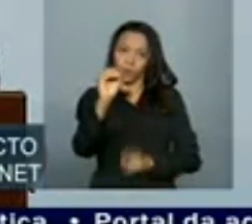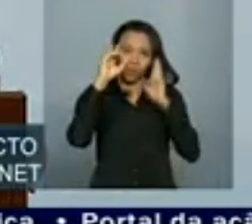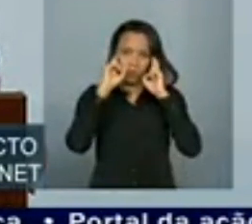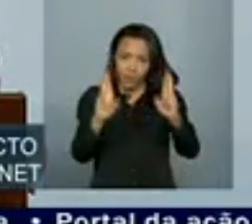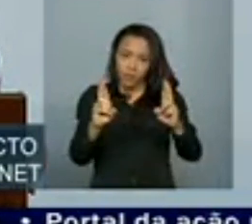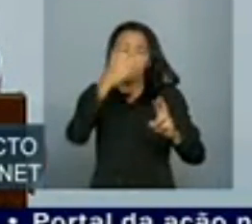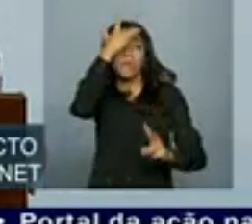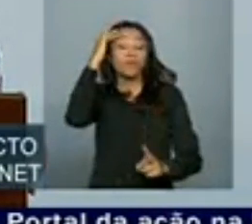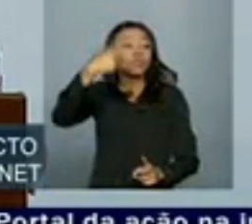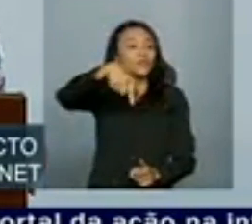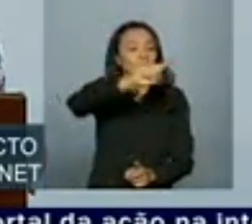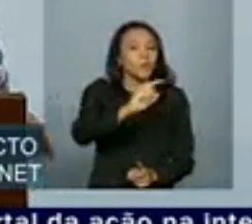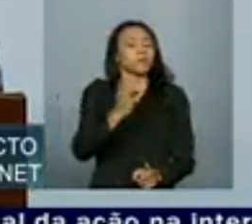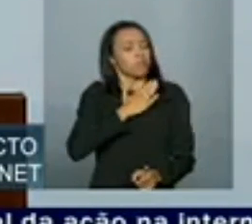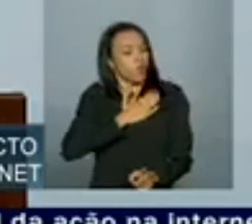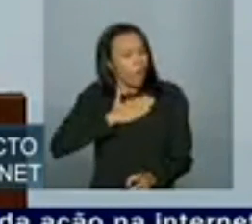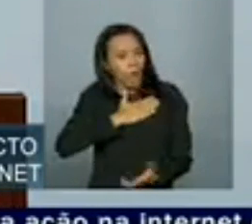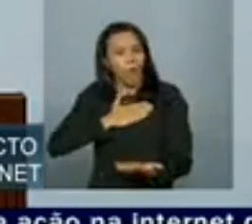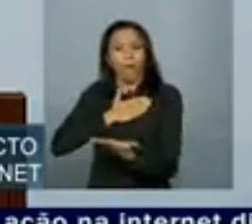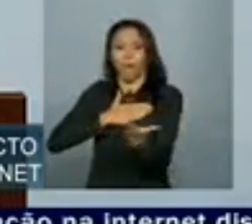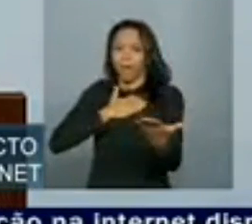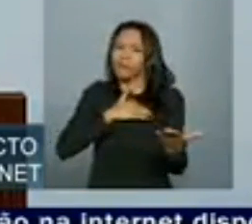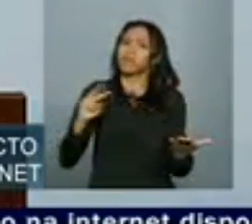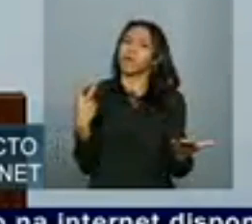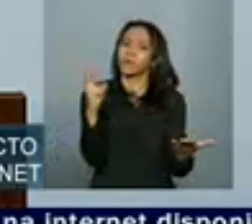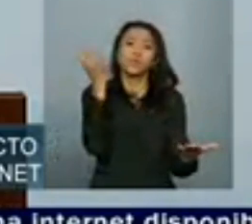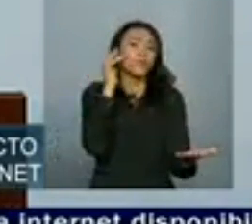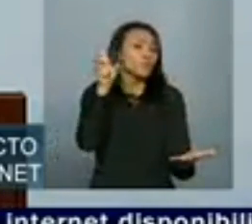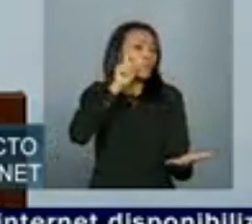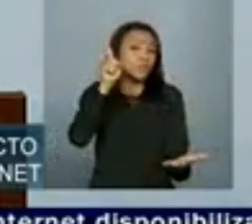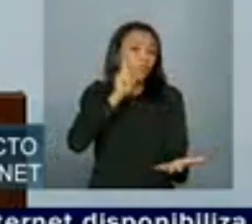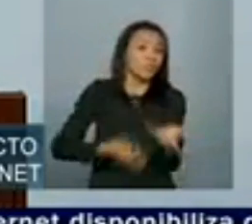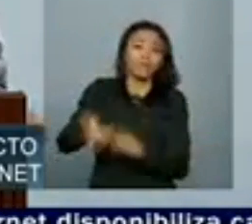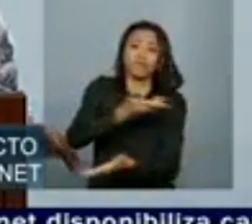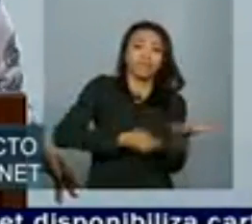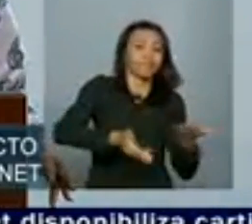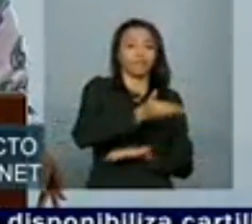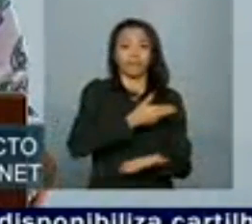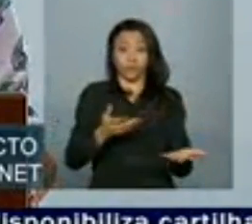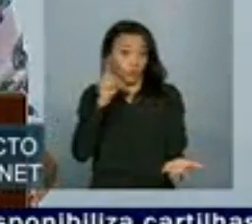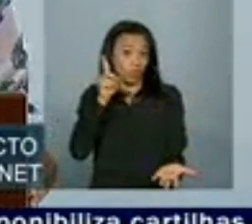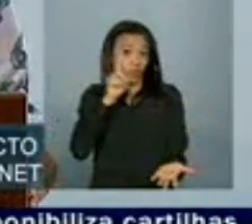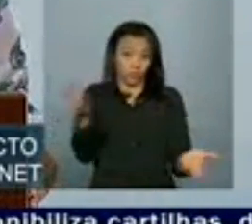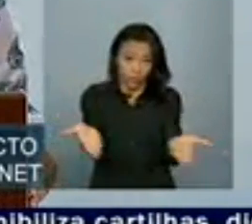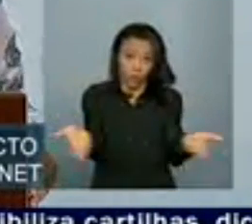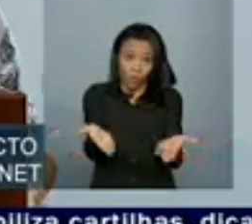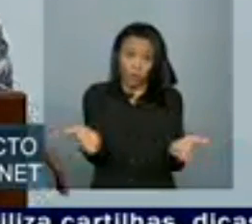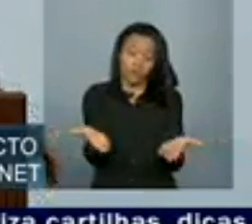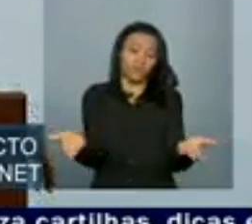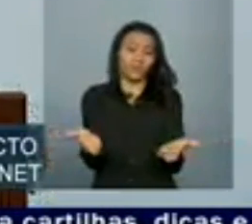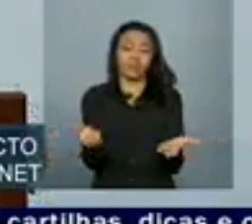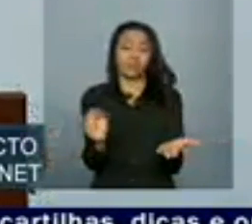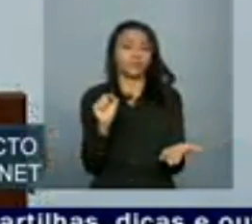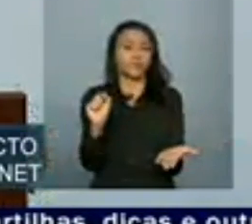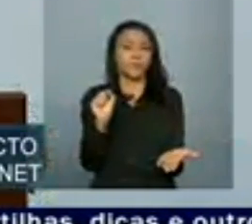as pessoas o valorizam em seu cotidiano. Cotidiano que hoje transcorre em